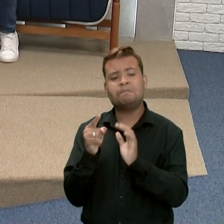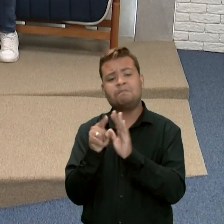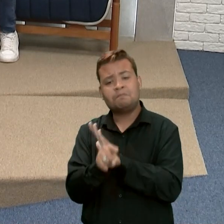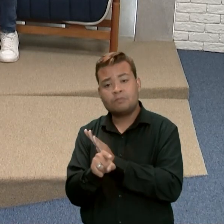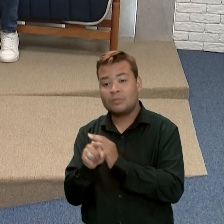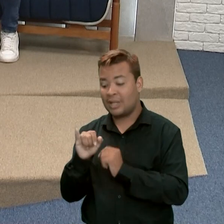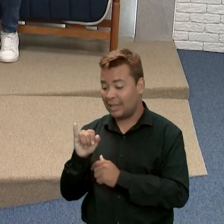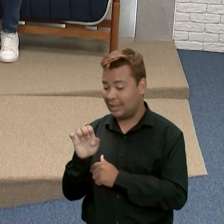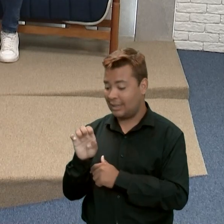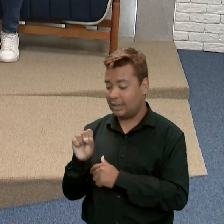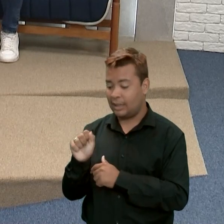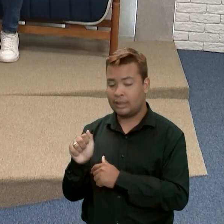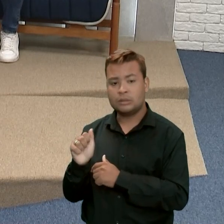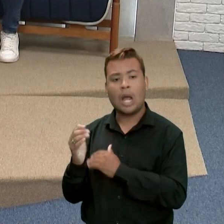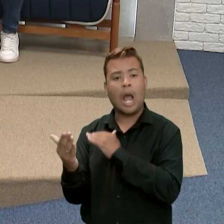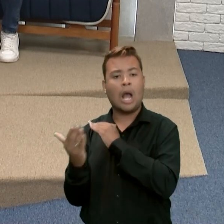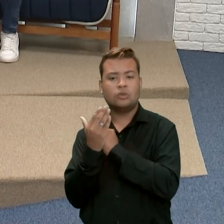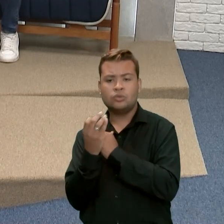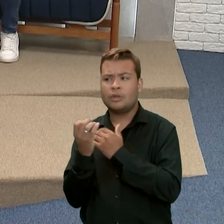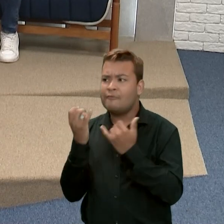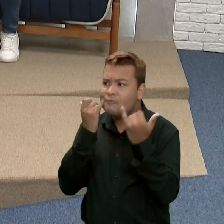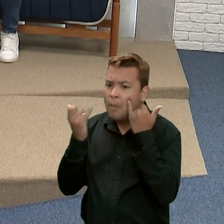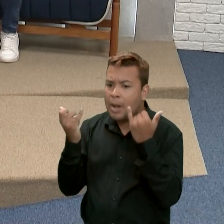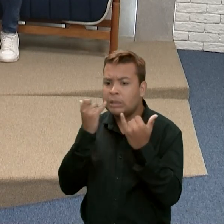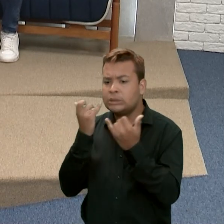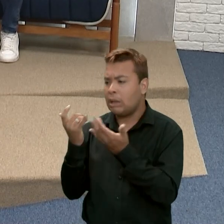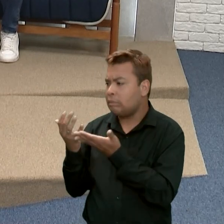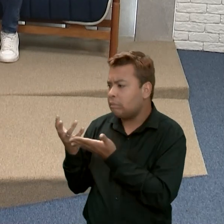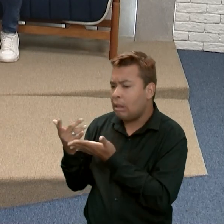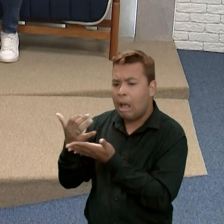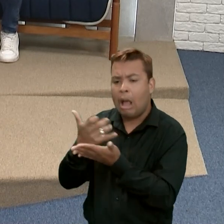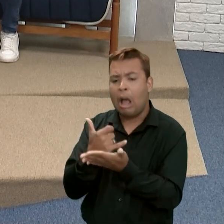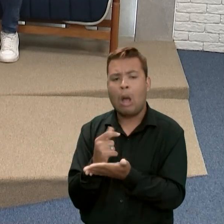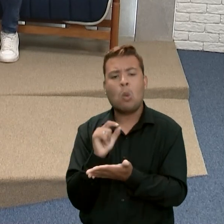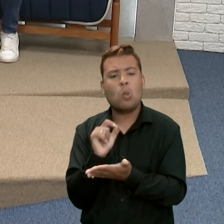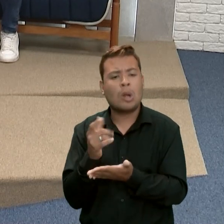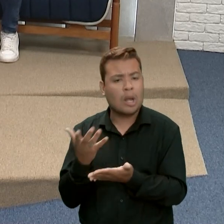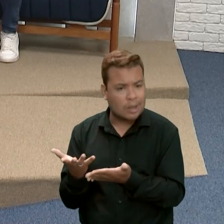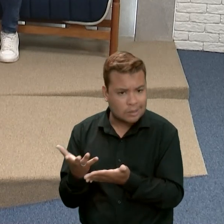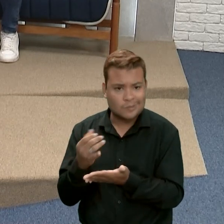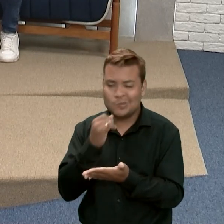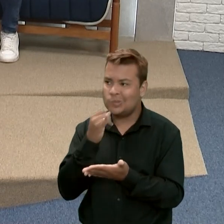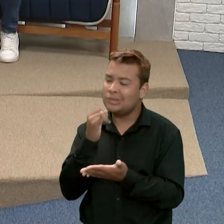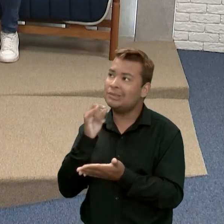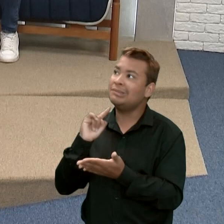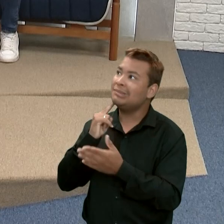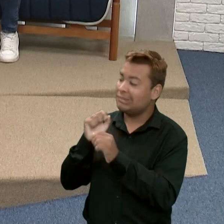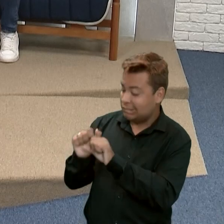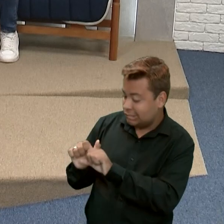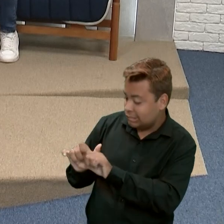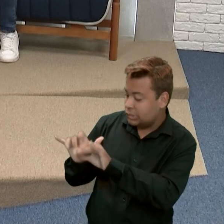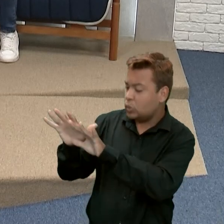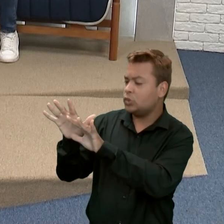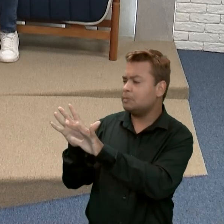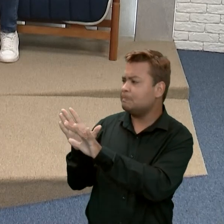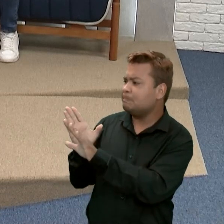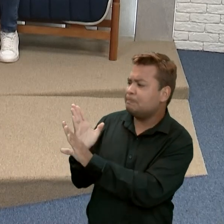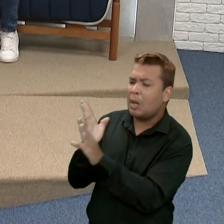meio do IESA, mostrar que, em sentido de poluição, o que nós temos hoje em relação a